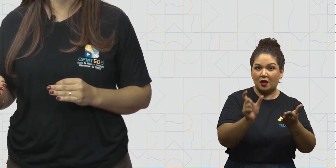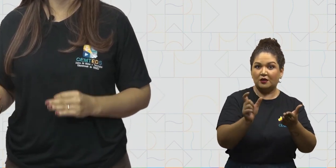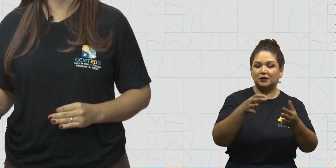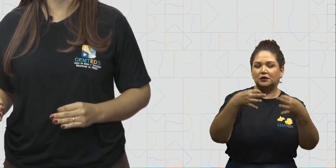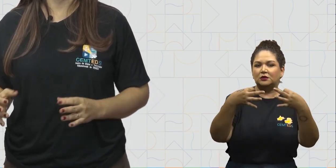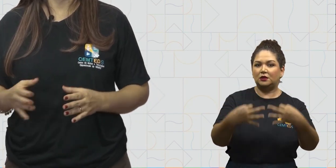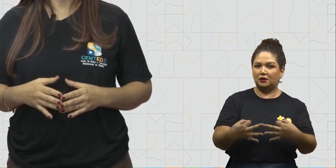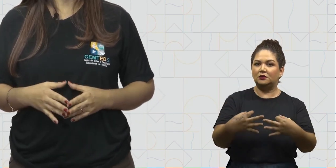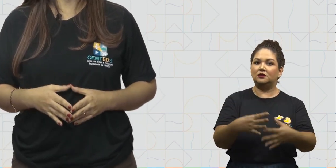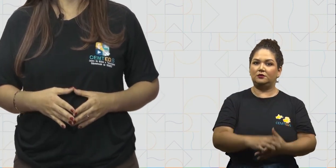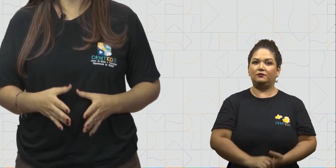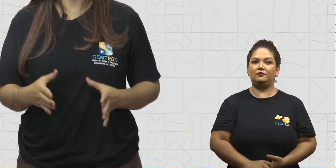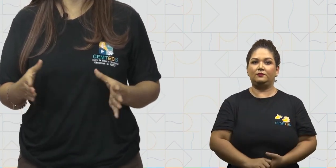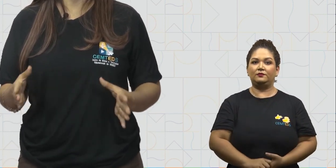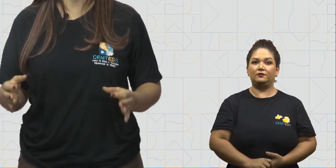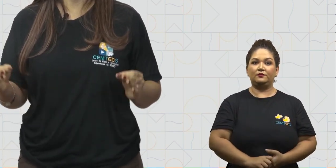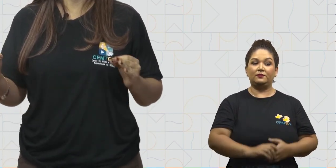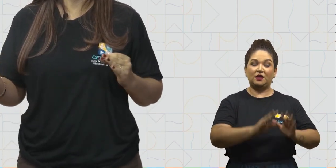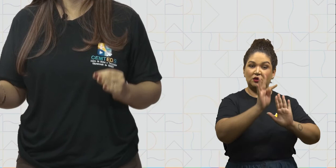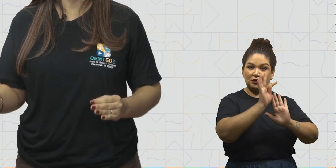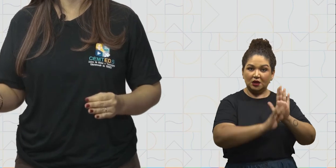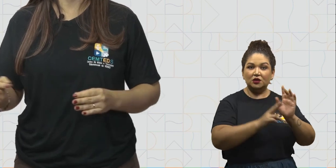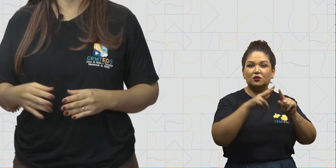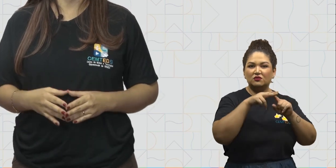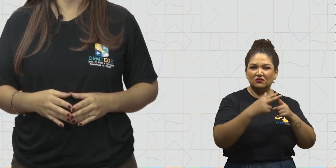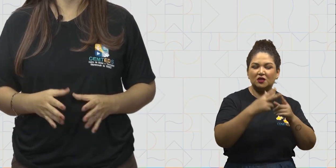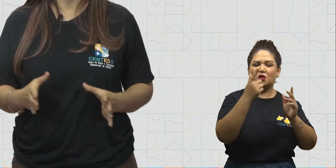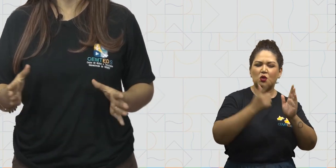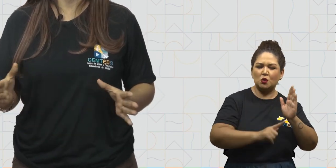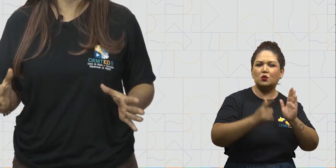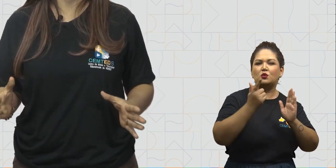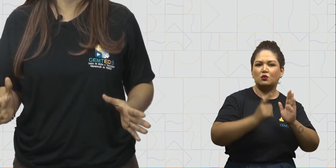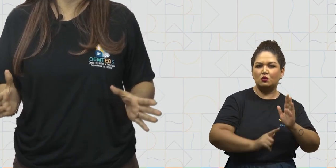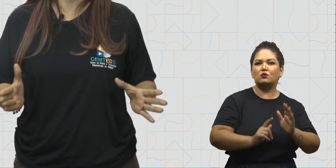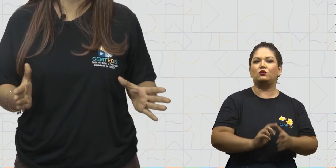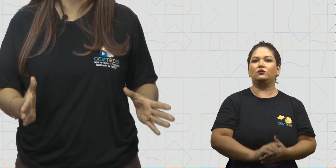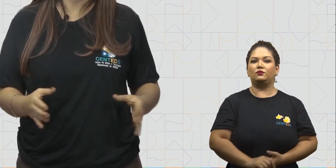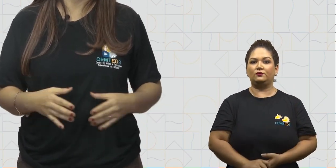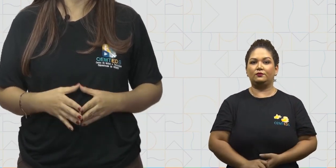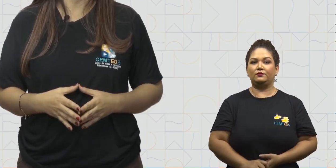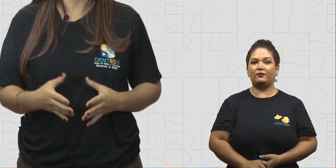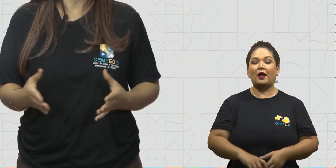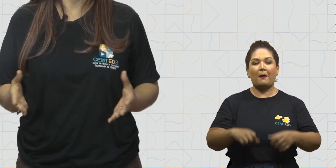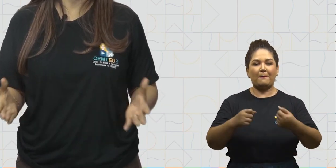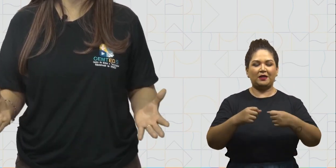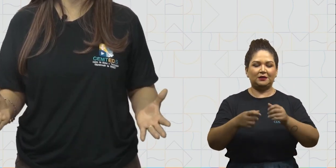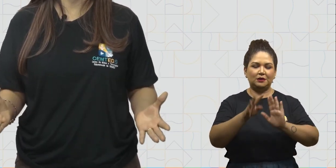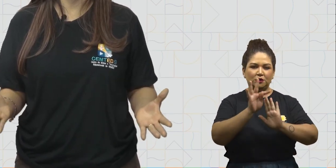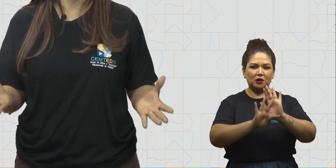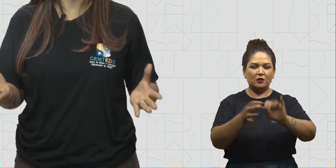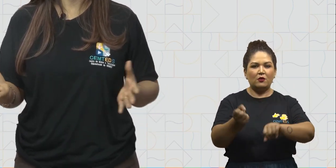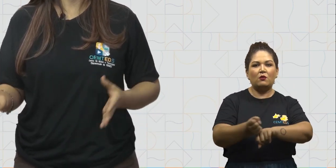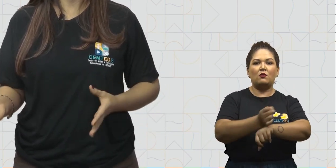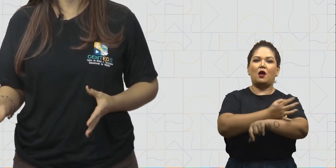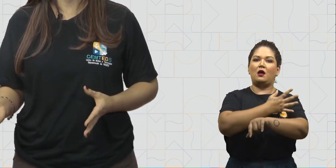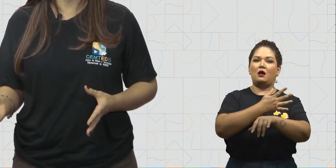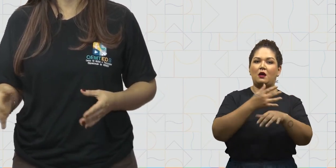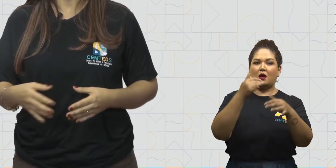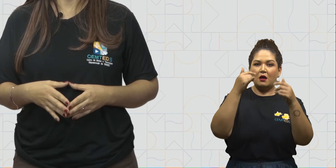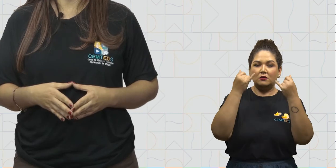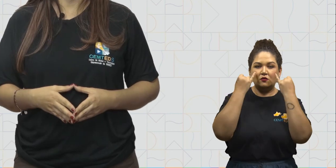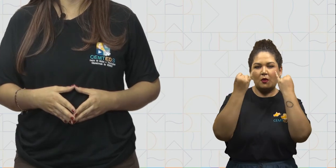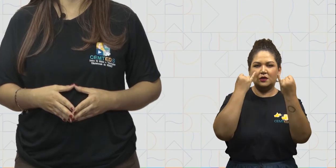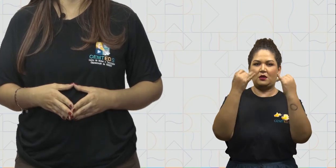grafia correta, revisar o texto inúmeras vezes, procurar surpreender, emocionar,